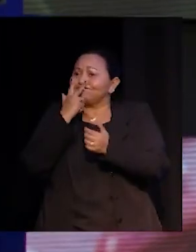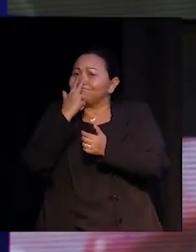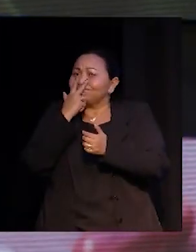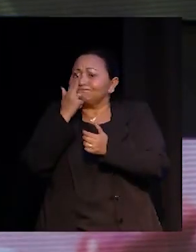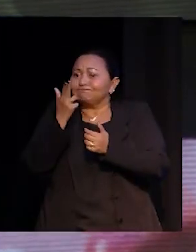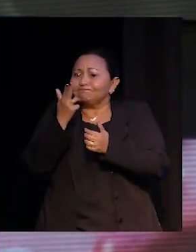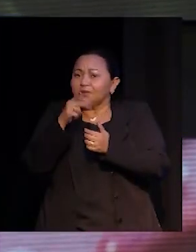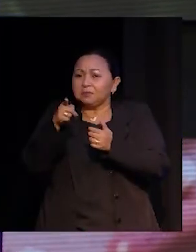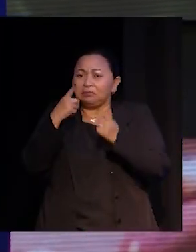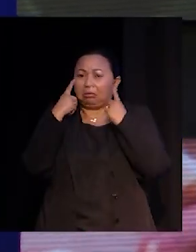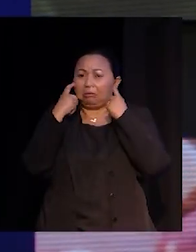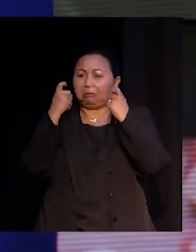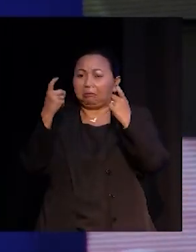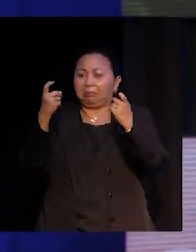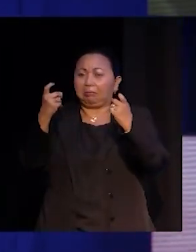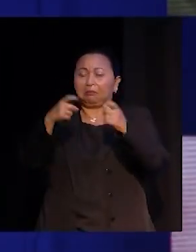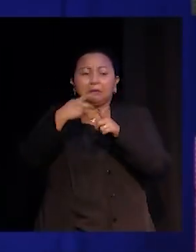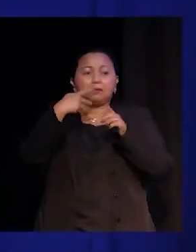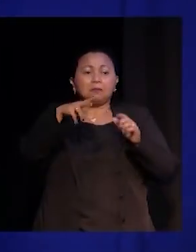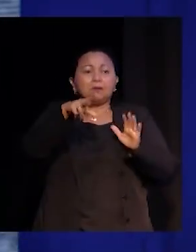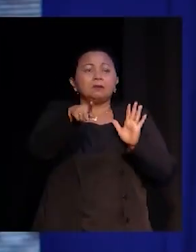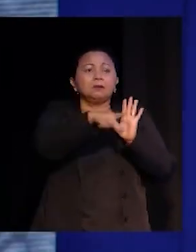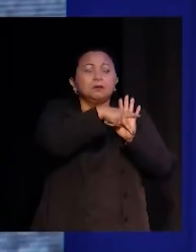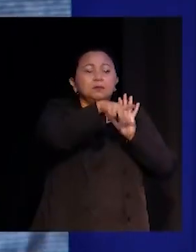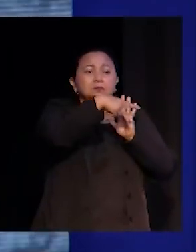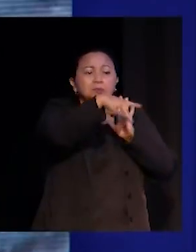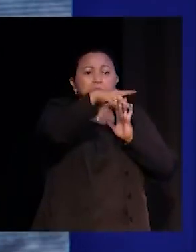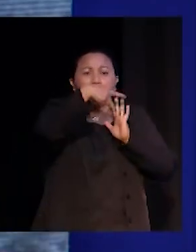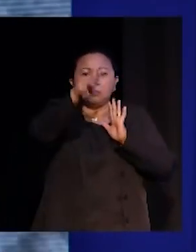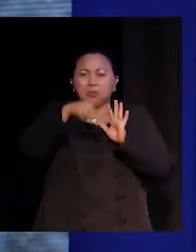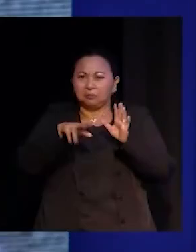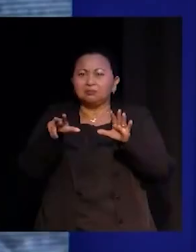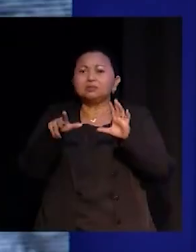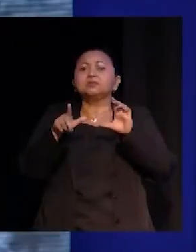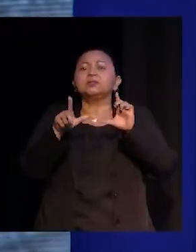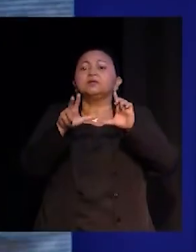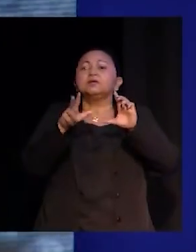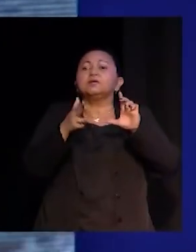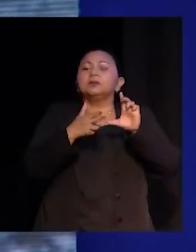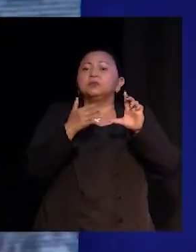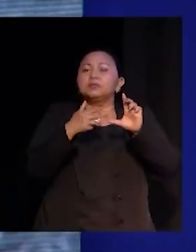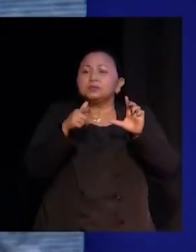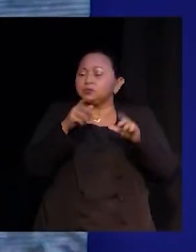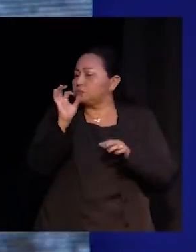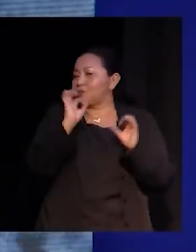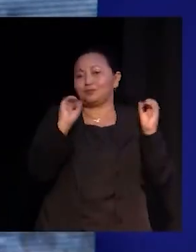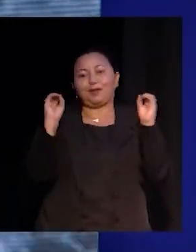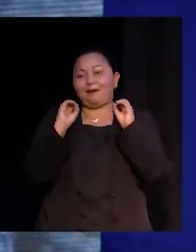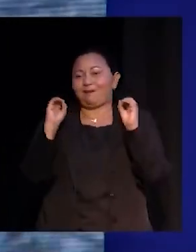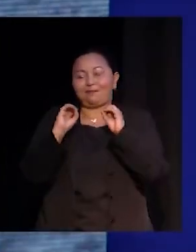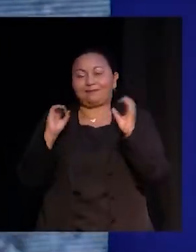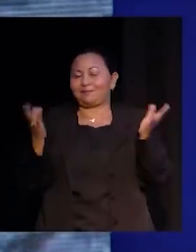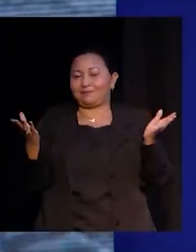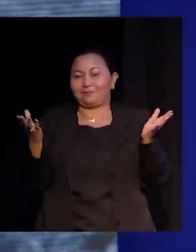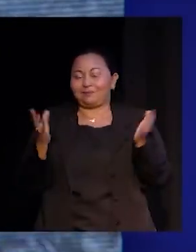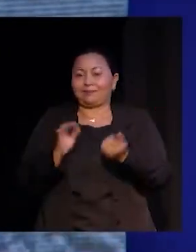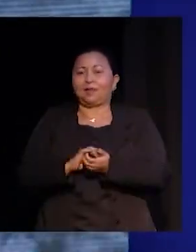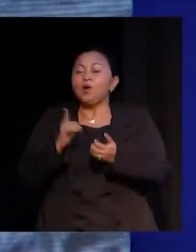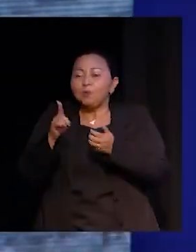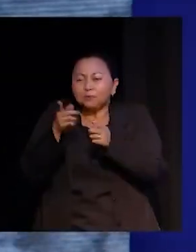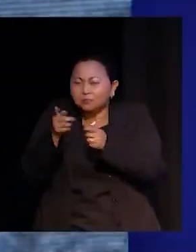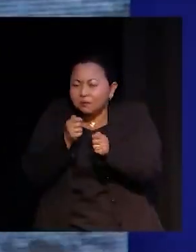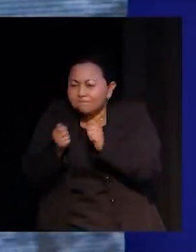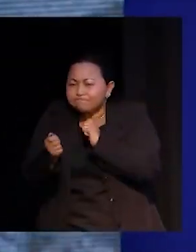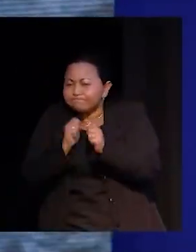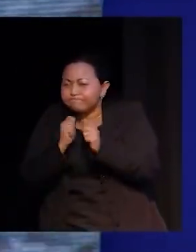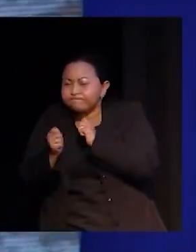estimulada por interesses que não são interesses dos indígenas, são interesses que usam e